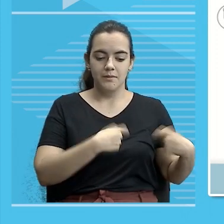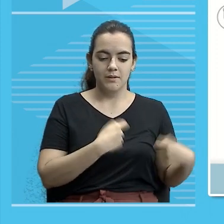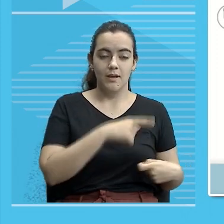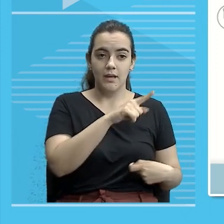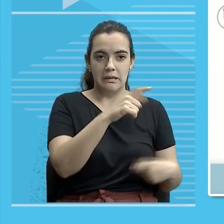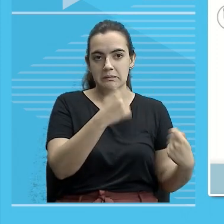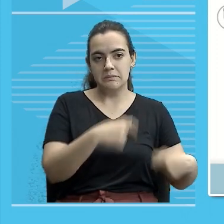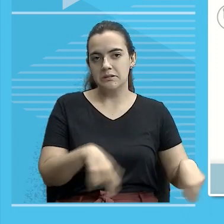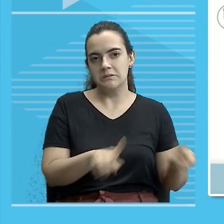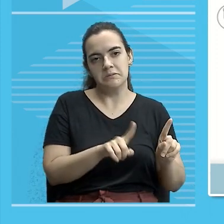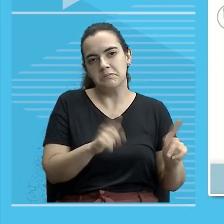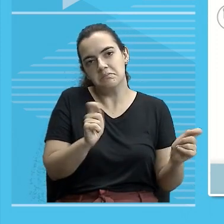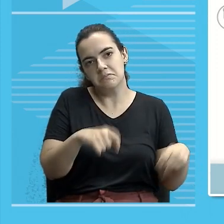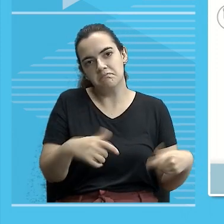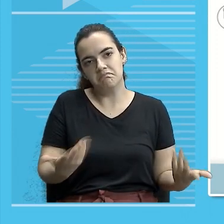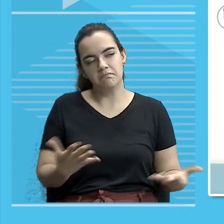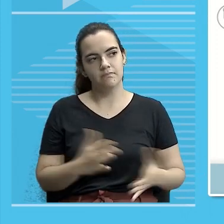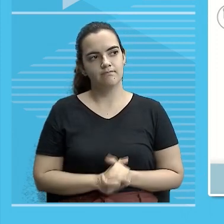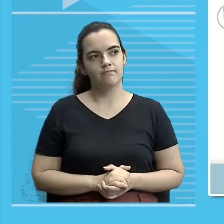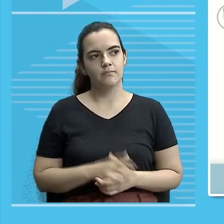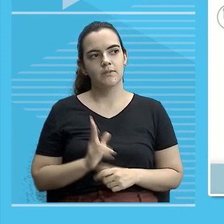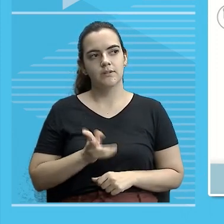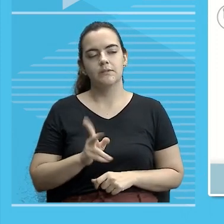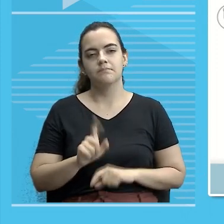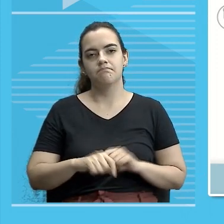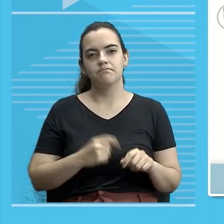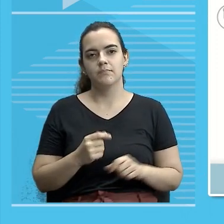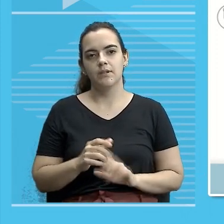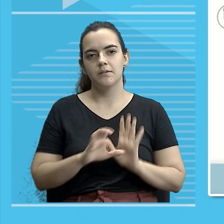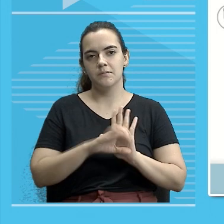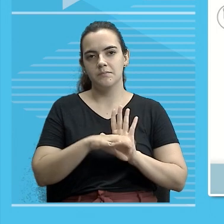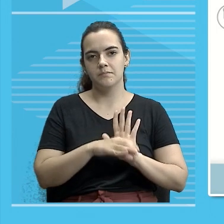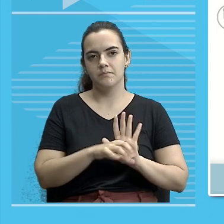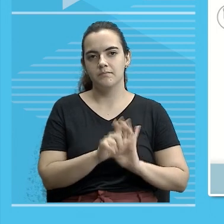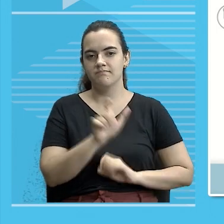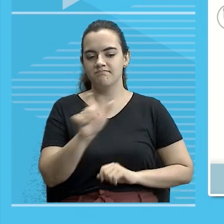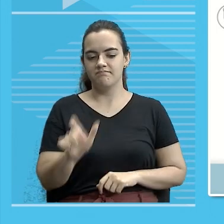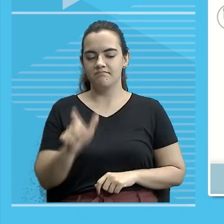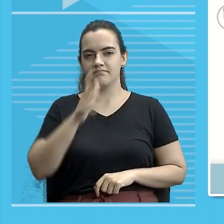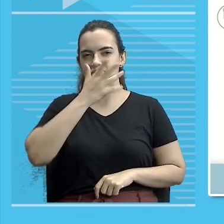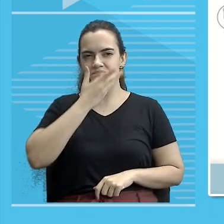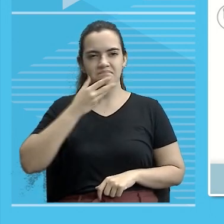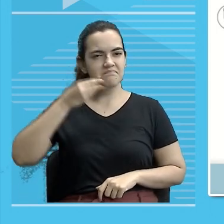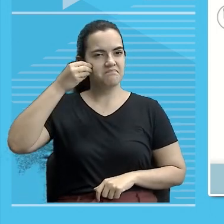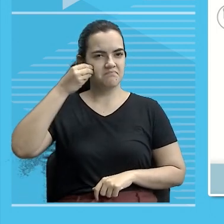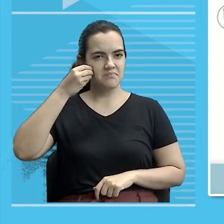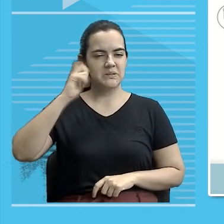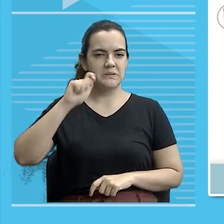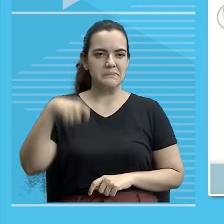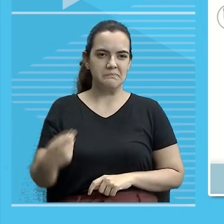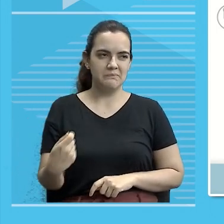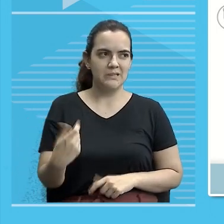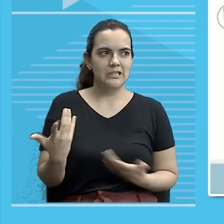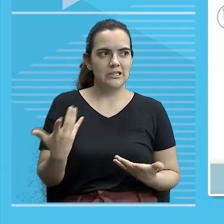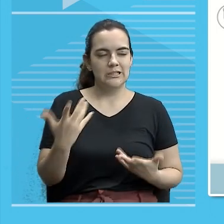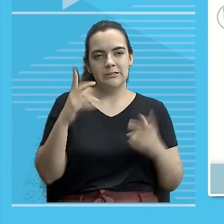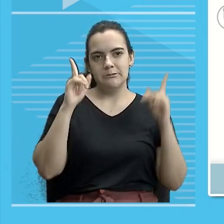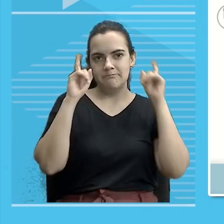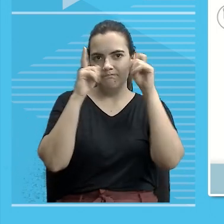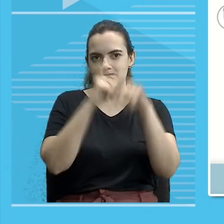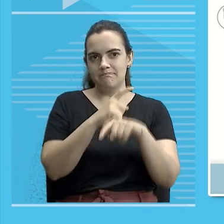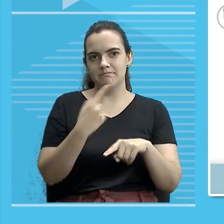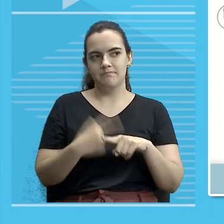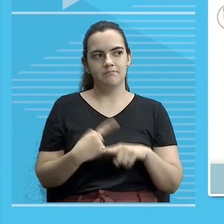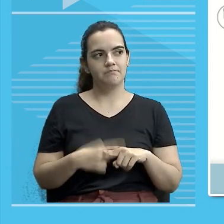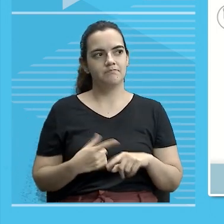algo subjetivo sempre que não existe um senso comum aí vamos